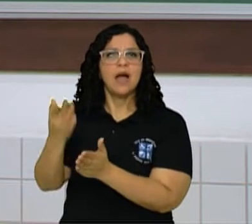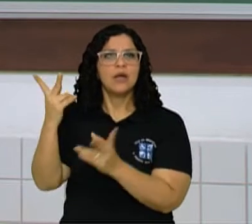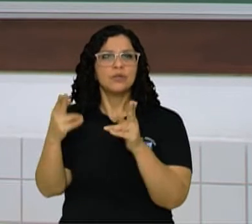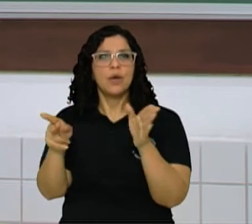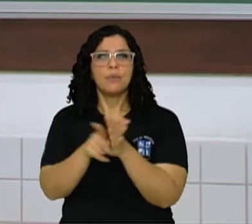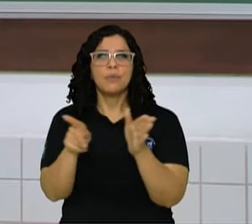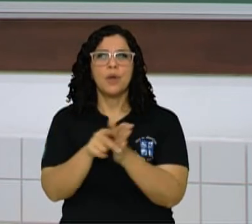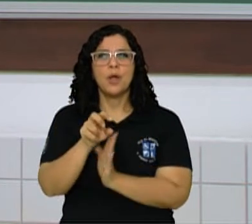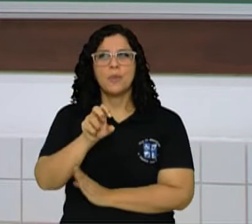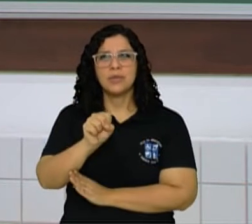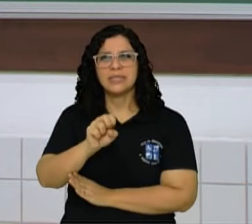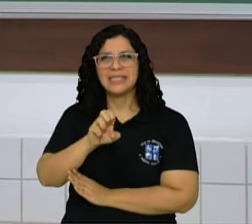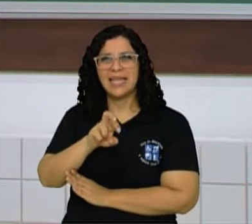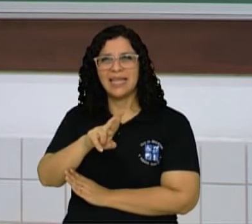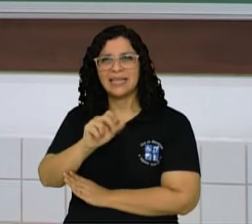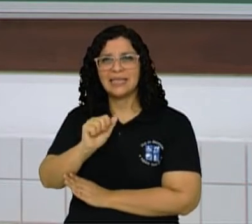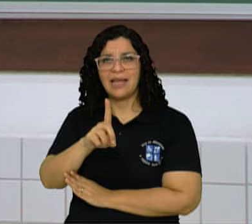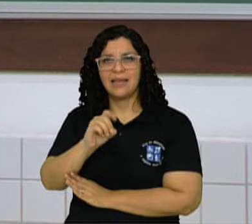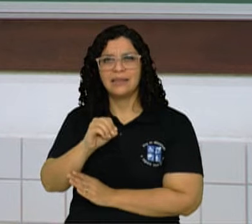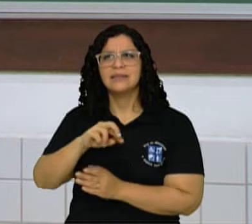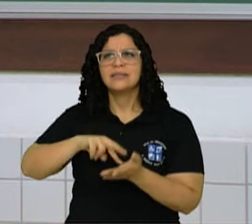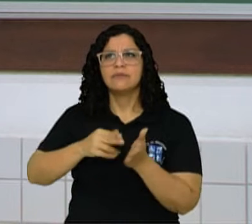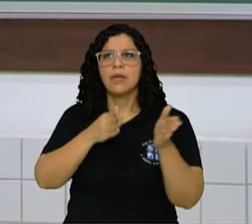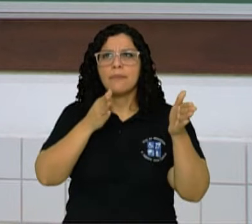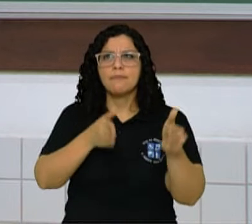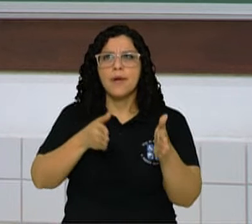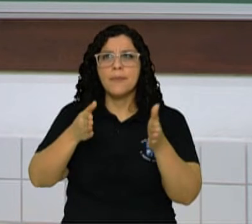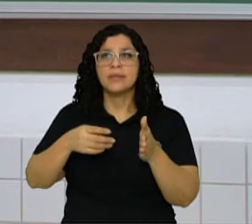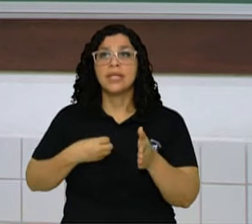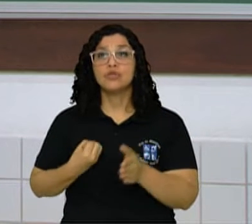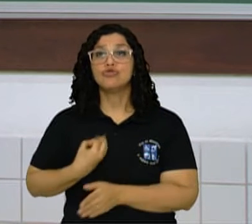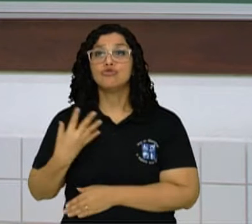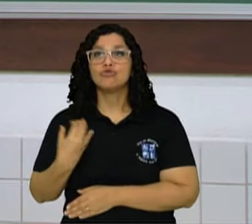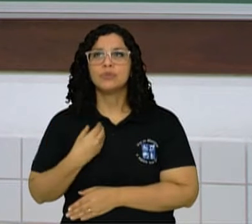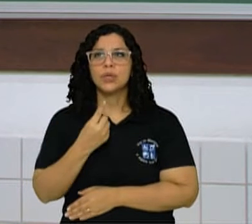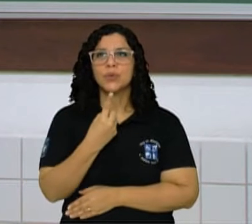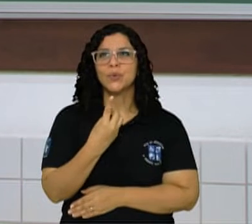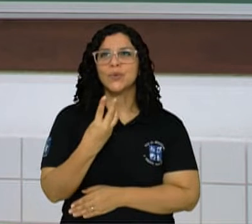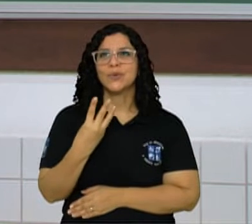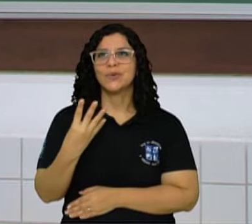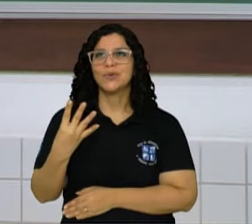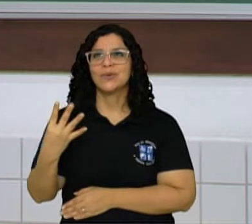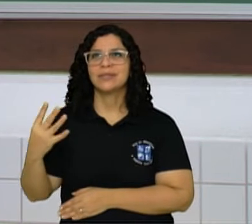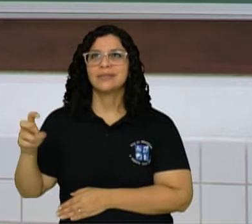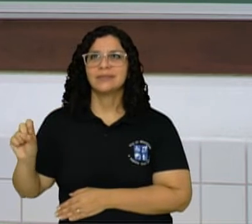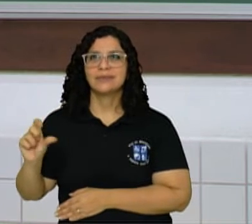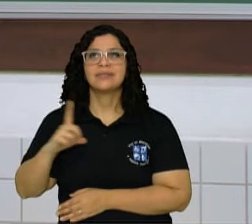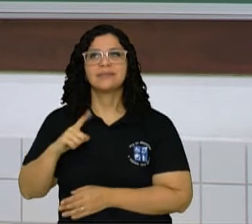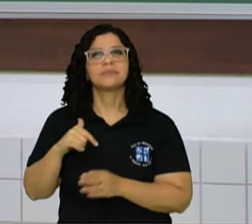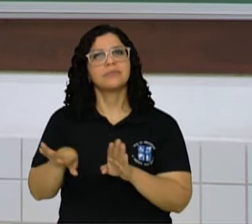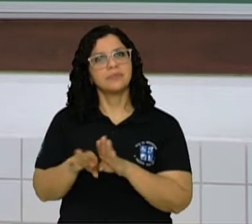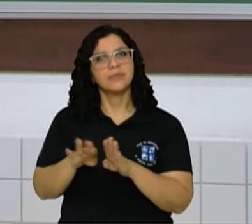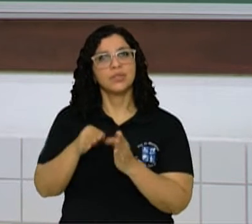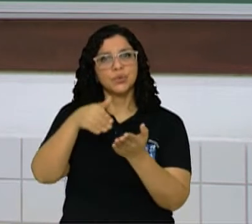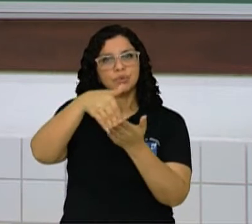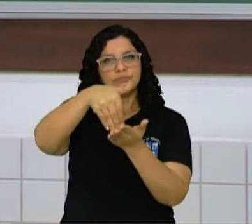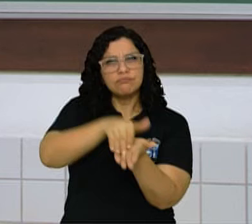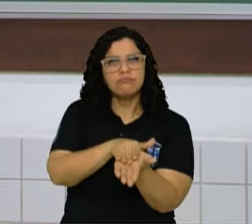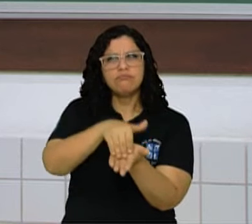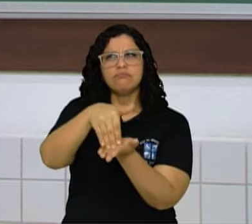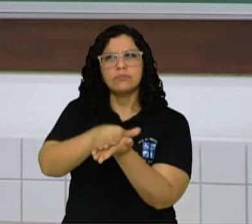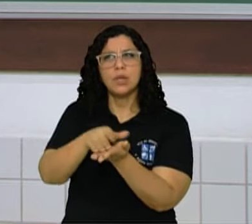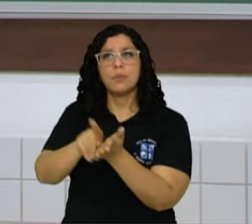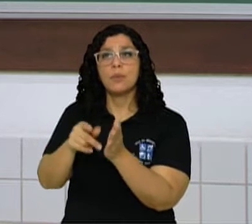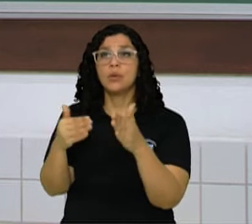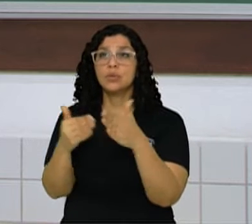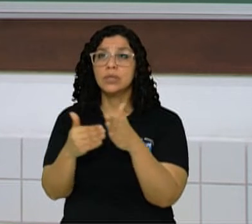uma seriação. A seriação é o quê? Ela tem uma numeração. Então, a xilogravura, né, e as gravuras de uma forma geral, elas têm